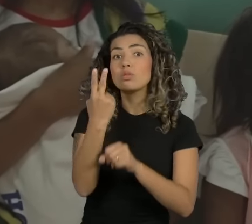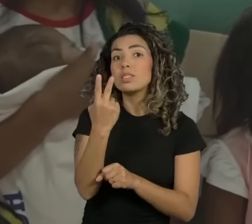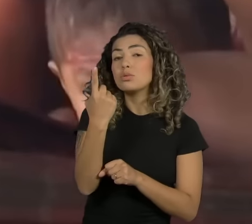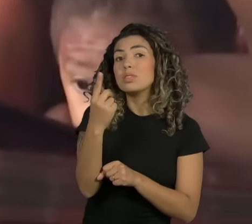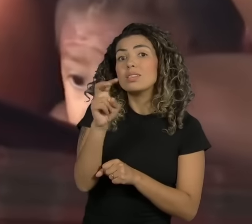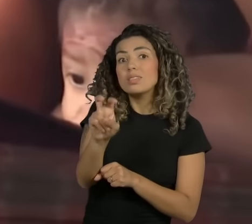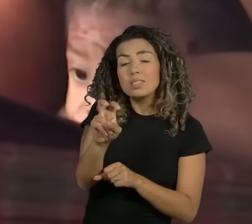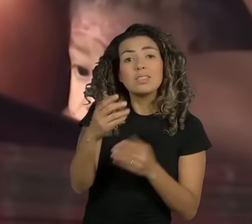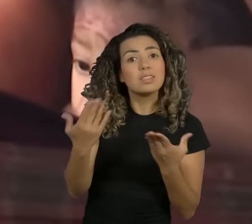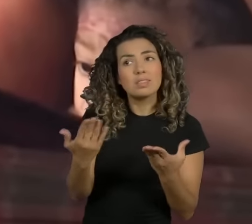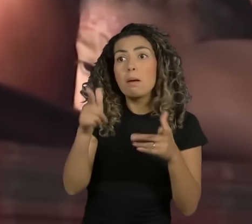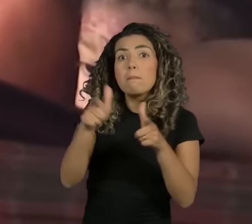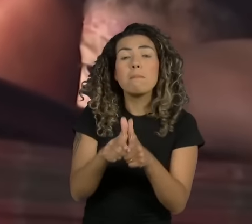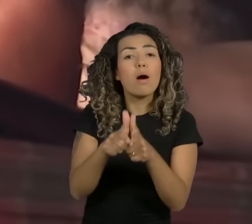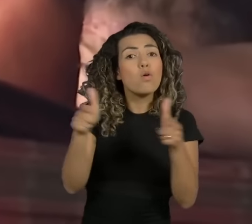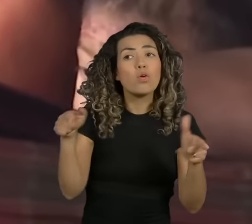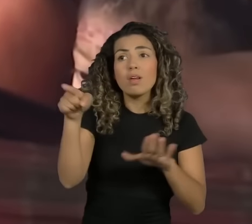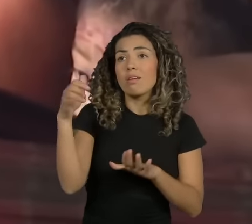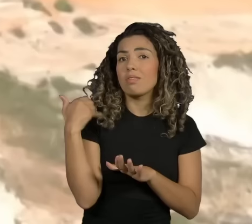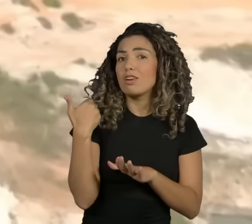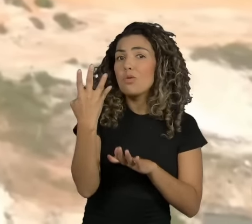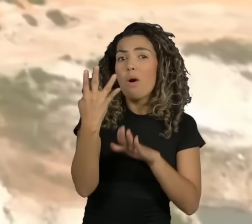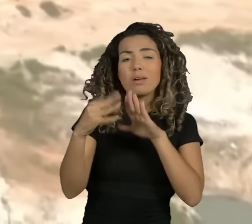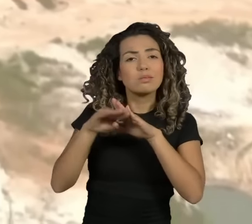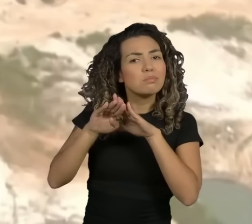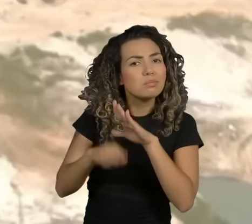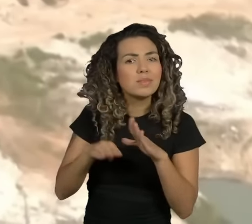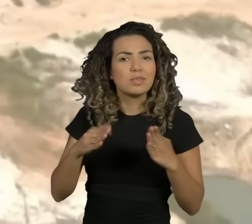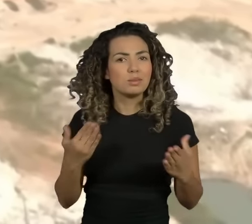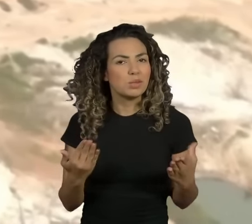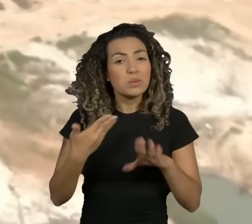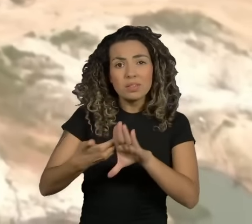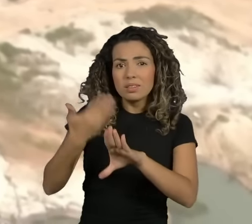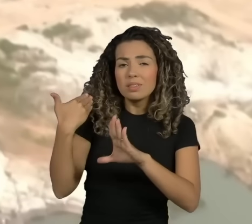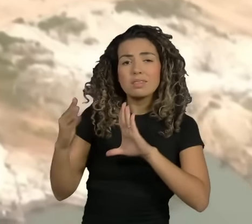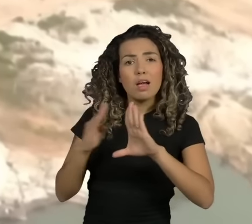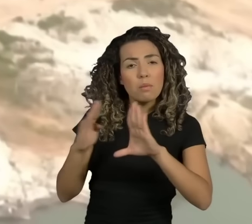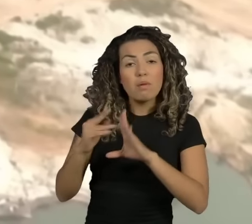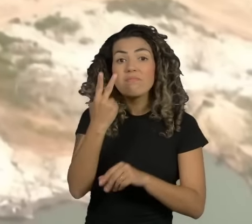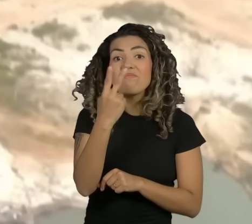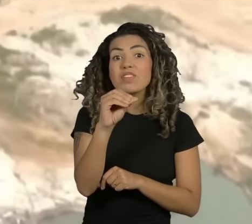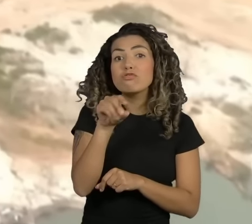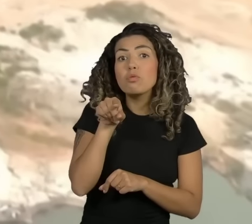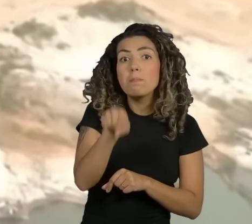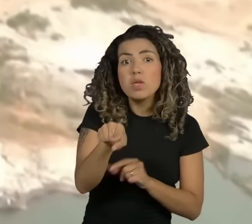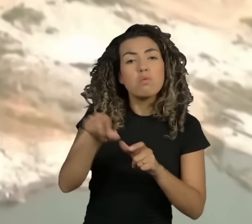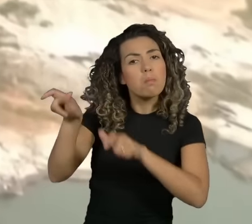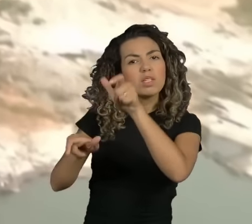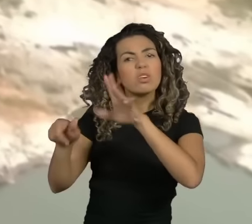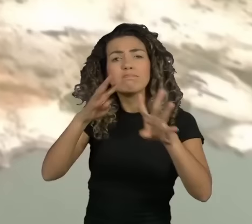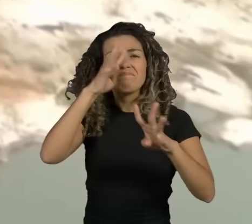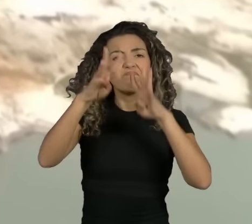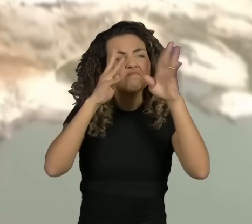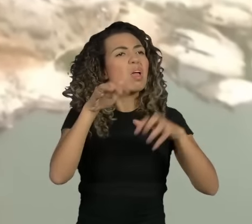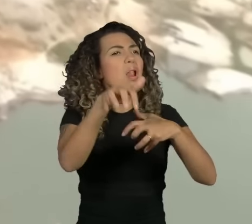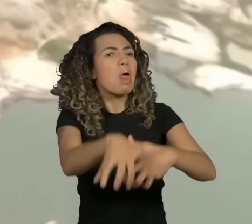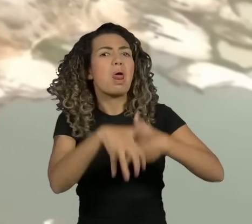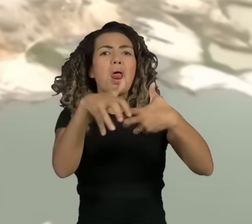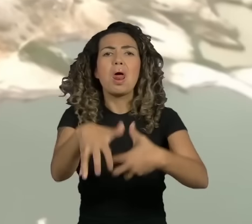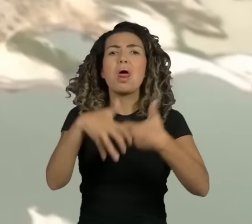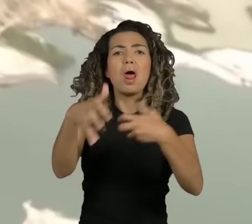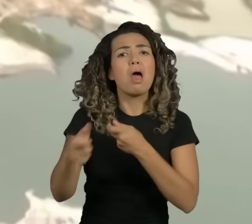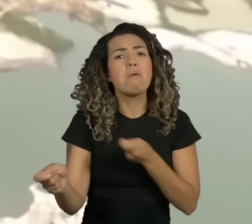delas tinha menos de 4 anos. Na época, 20 mil garimpeiros ocupavam ilegalmente o